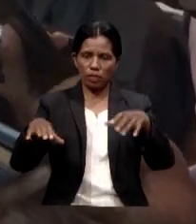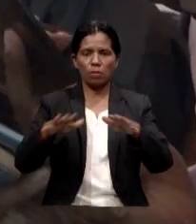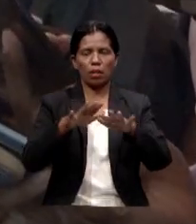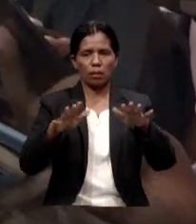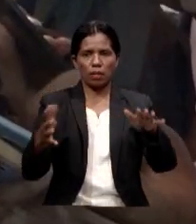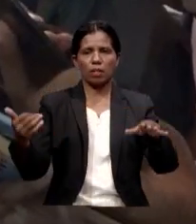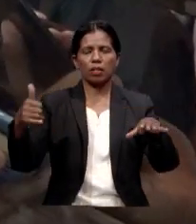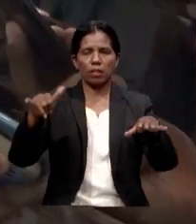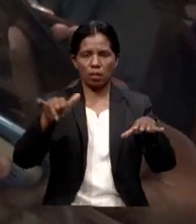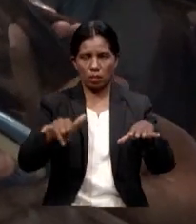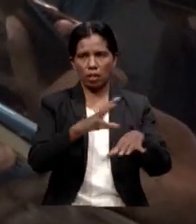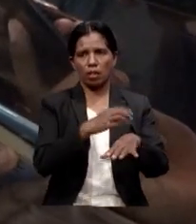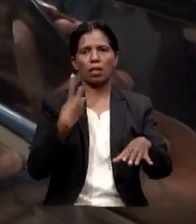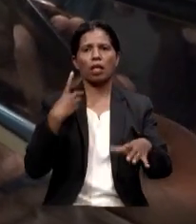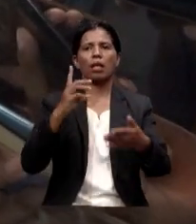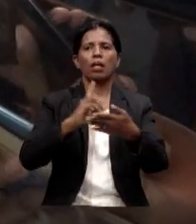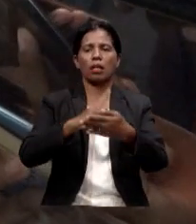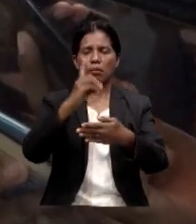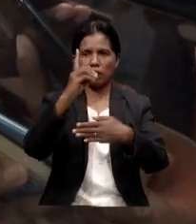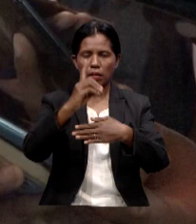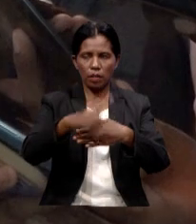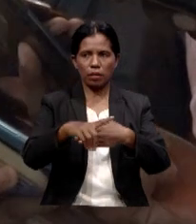Plano Internacional, a mi desenvolve ela